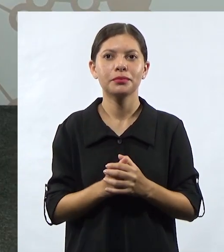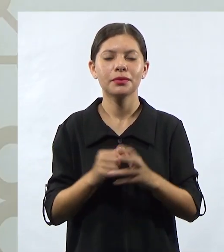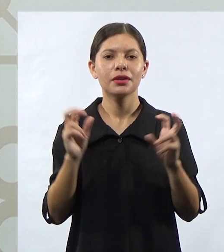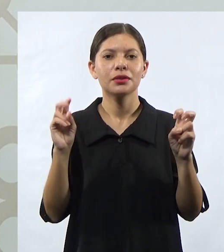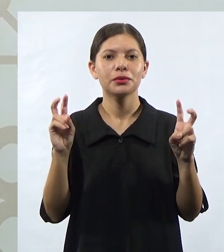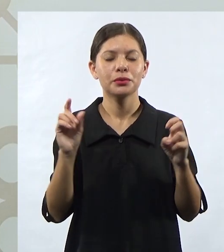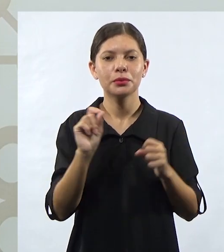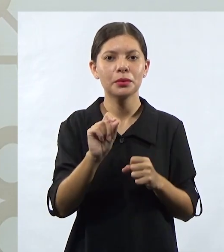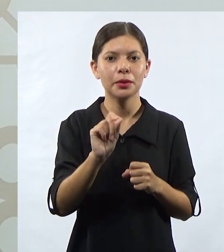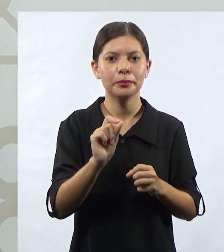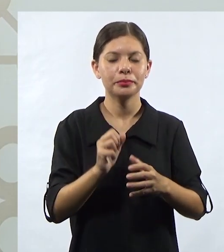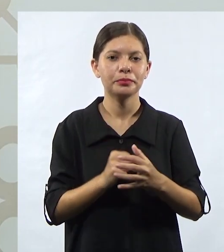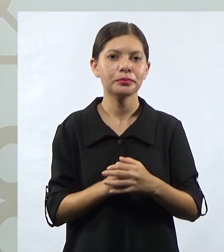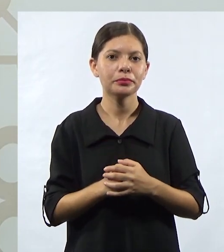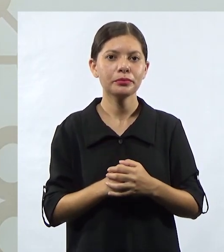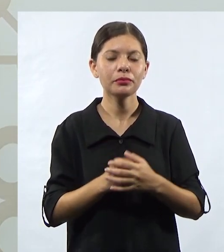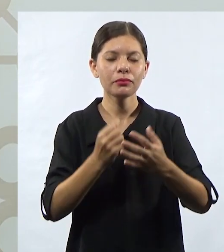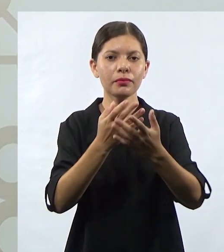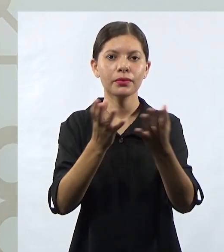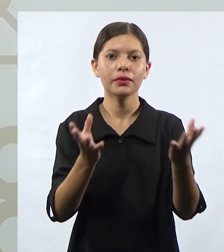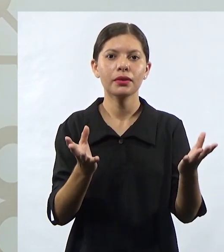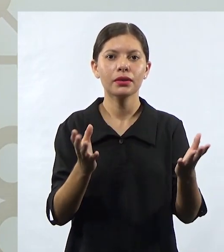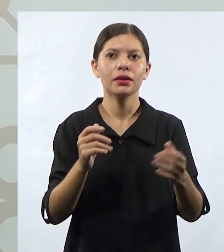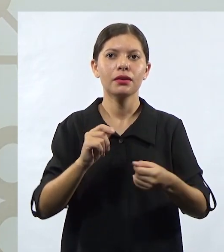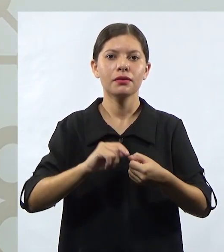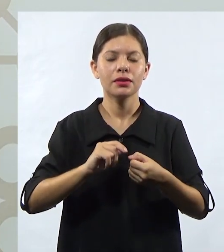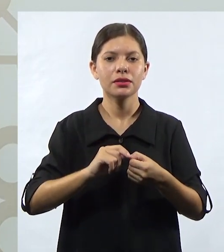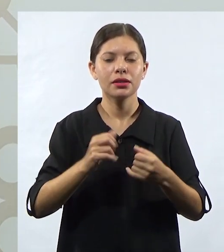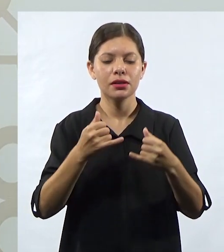vai fazer uma linha do tempo para você apresentar